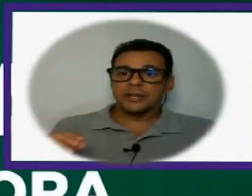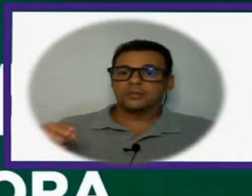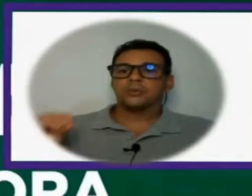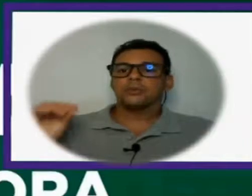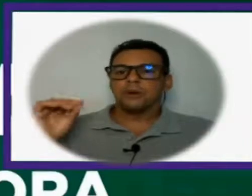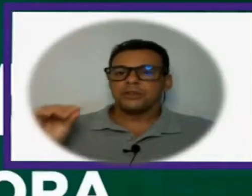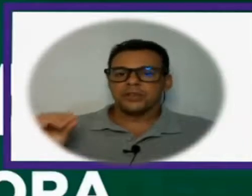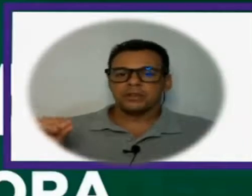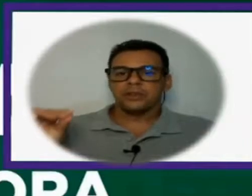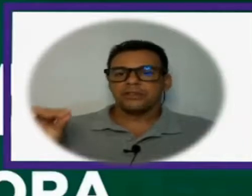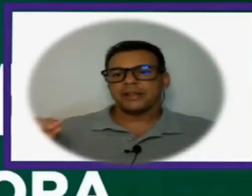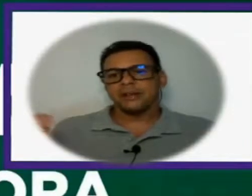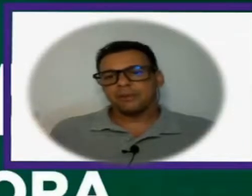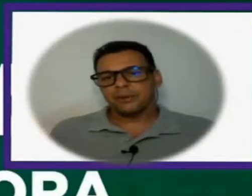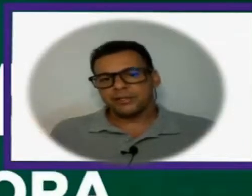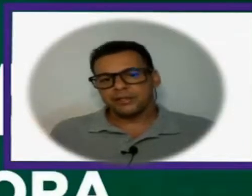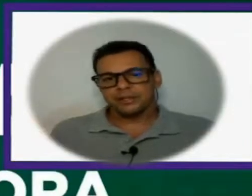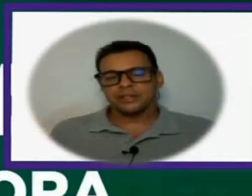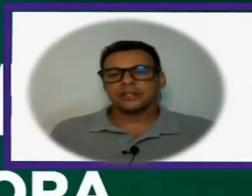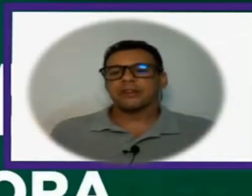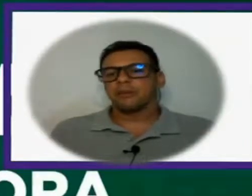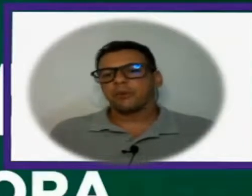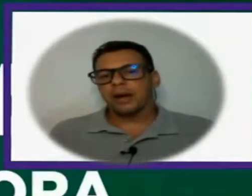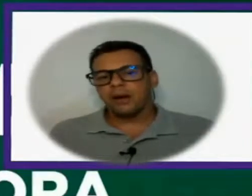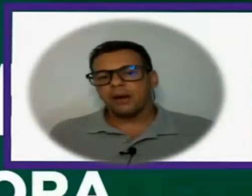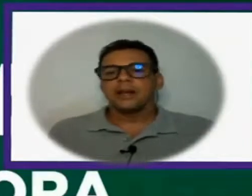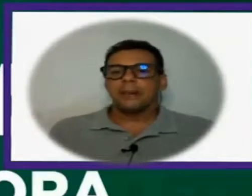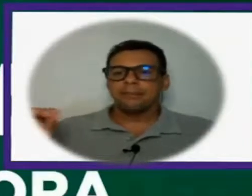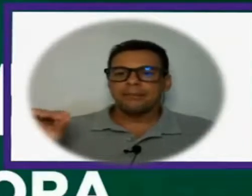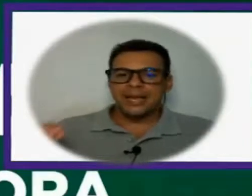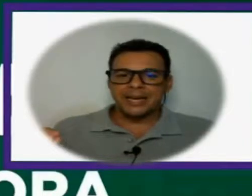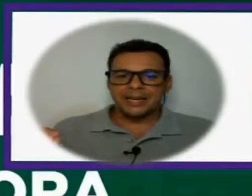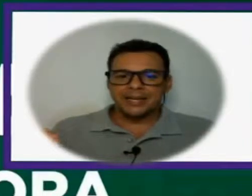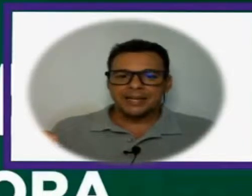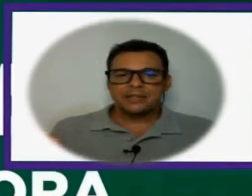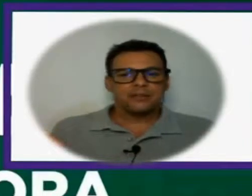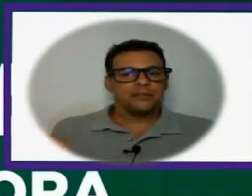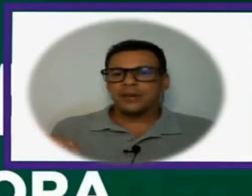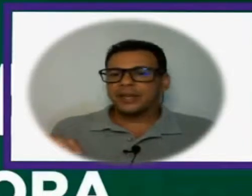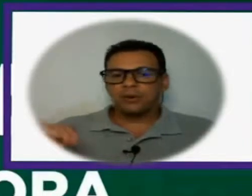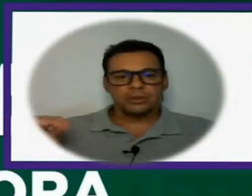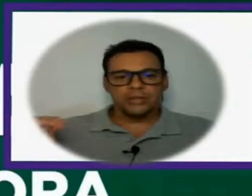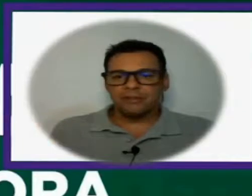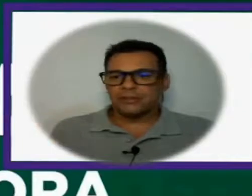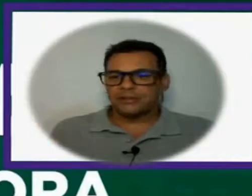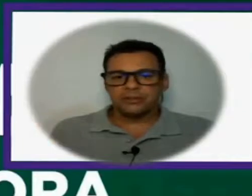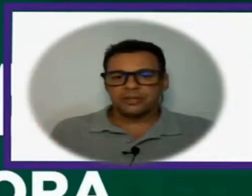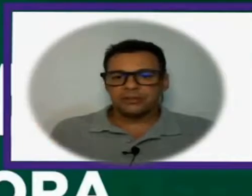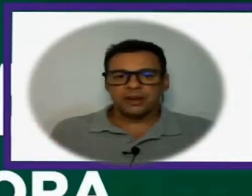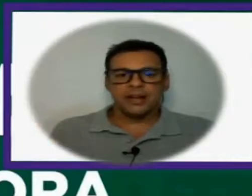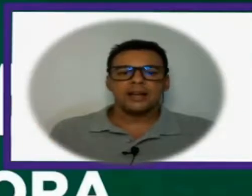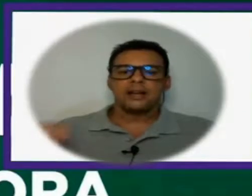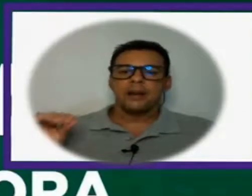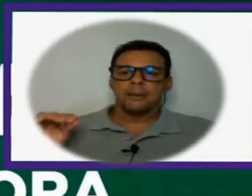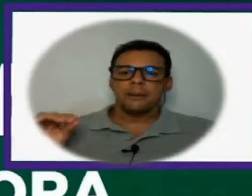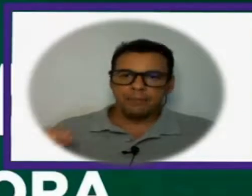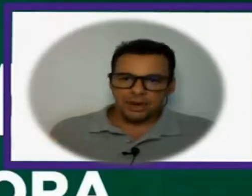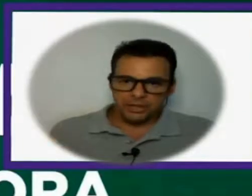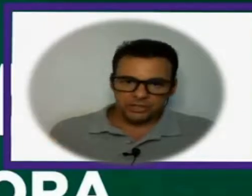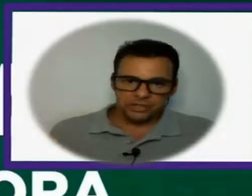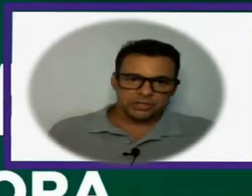Olhando o objeto Que vem depois Se tiver no plural Many Se for incontável E tiver no singular